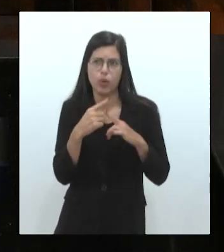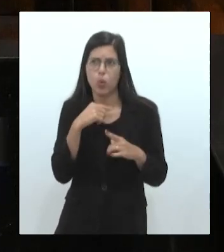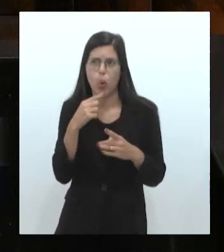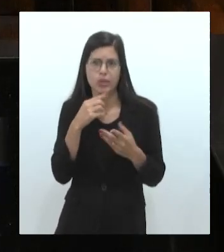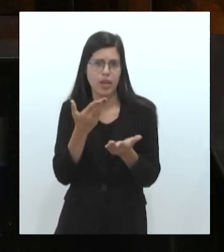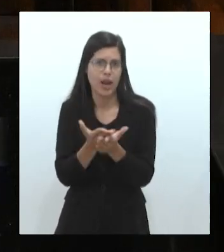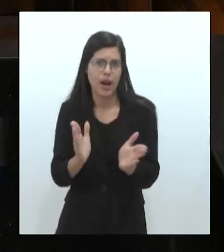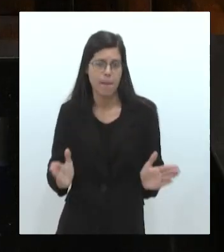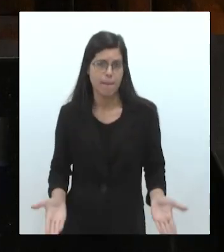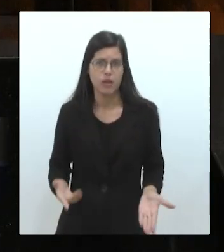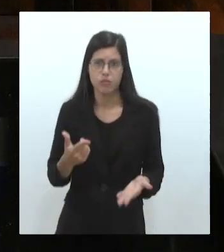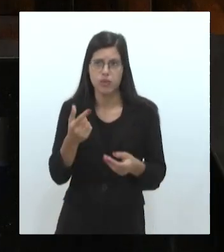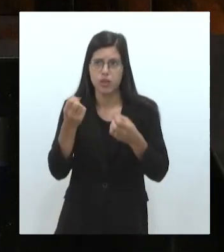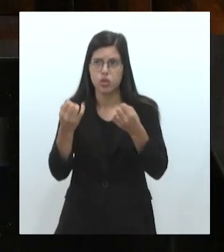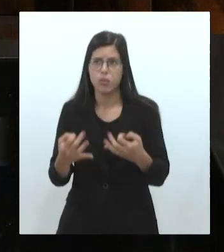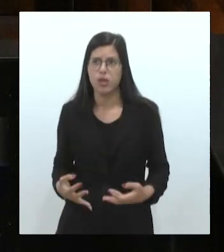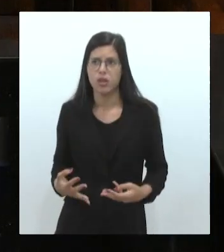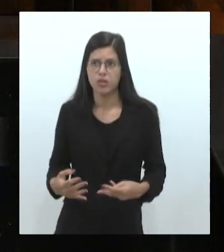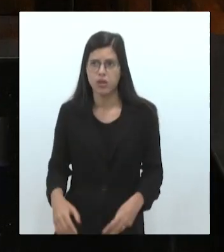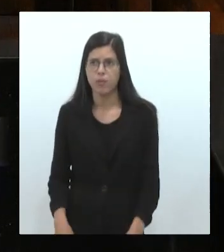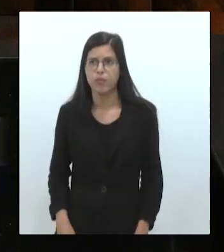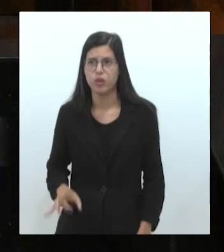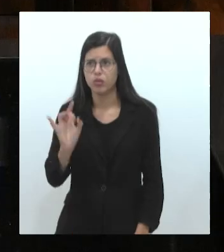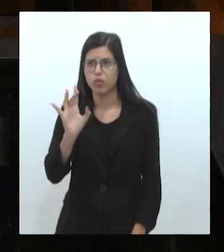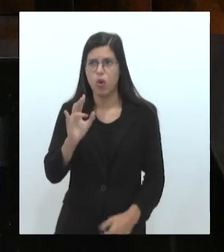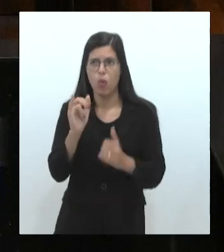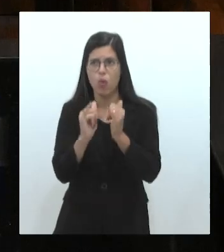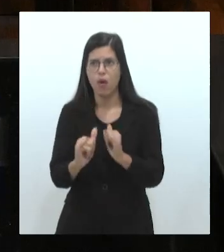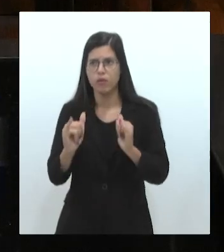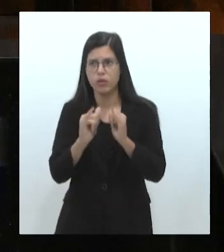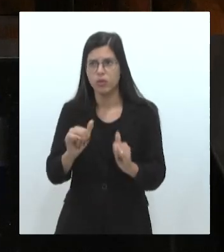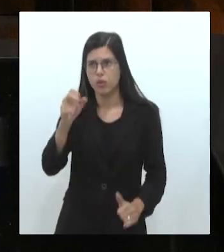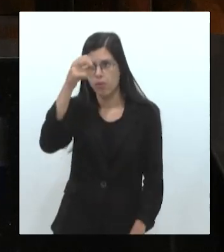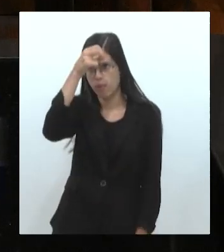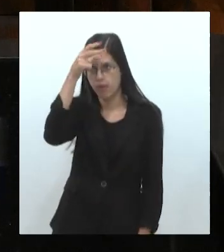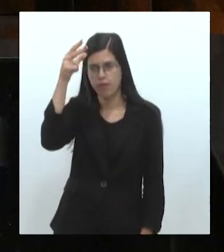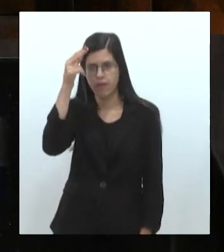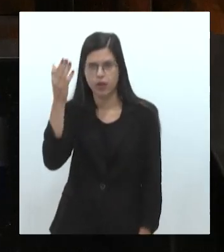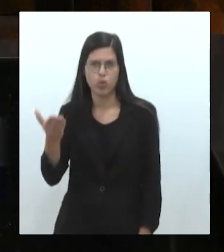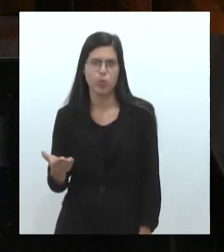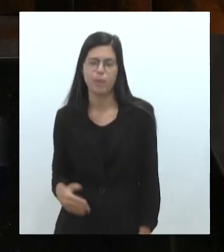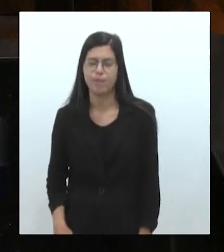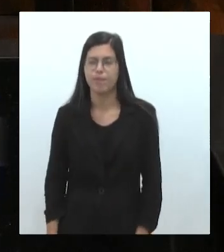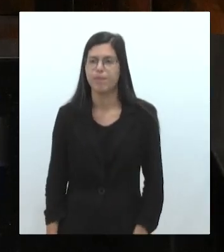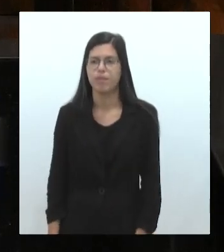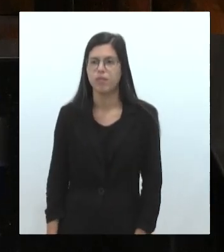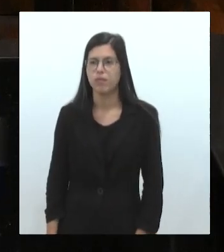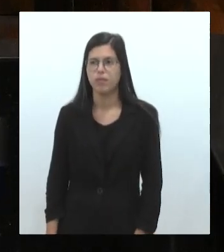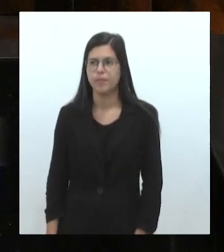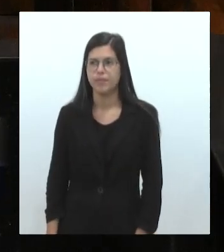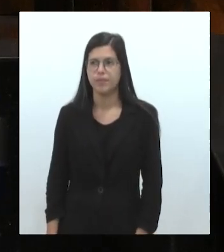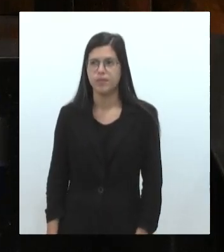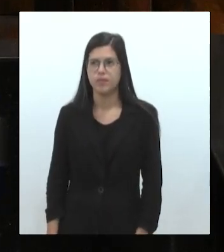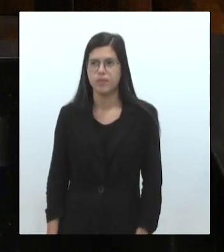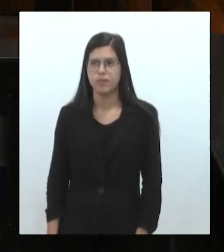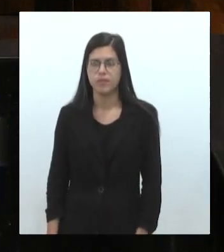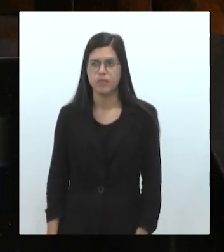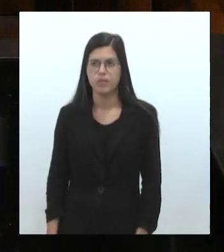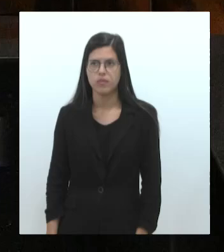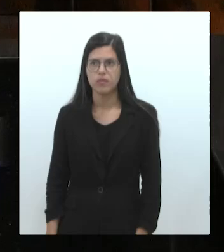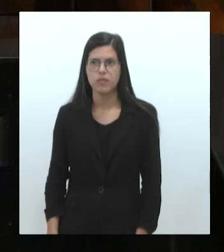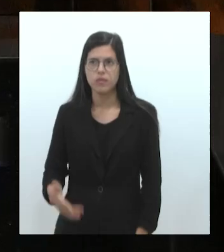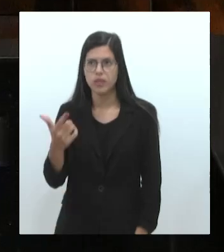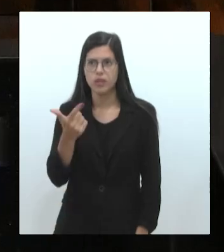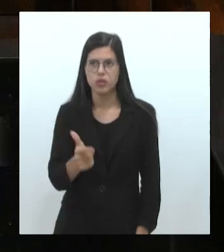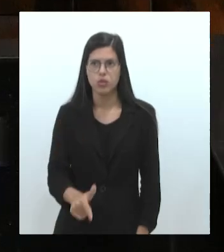outra, não tem explicação. E aqui eu queria deixar um recado para o prefeito Vladimir Garotinho. Ao invés, mais uma